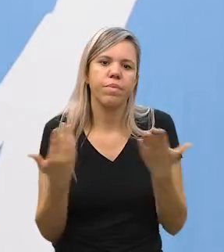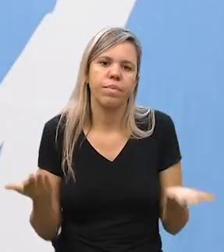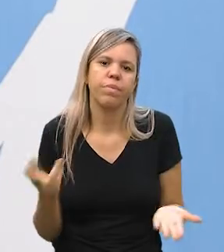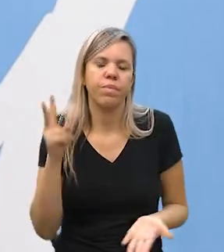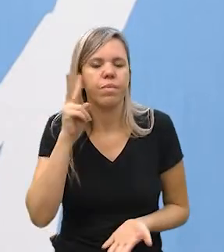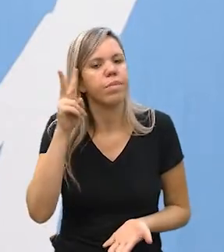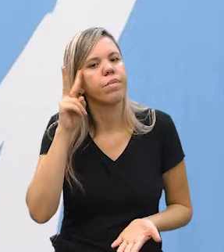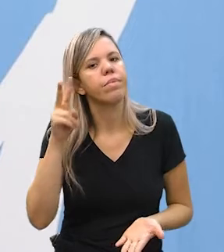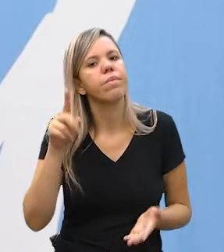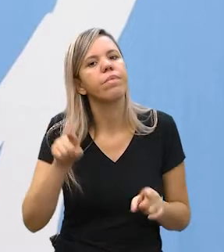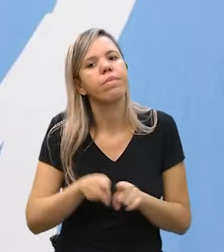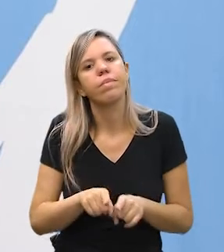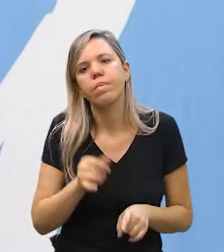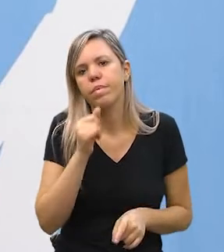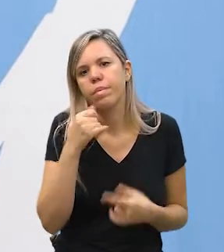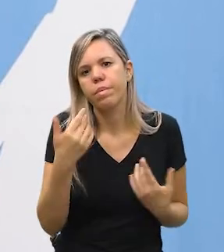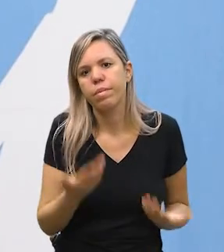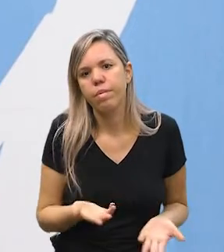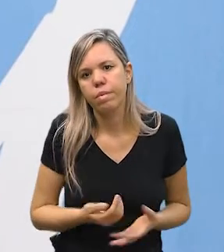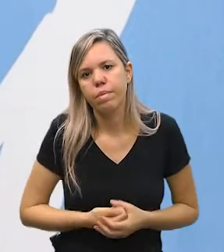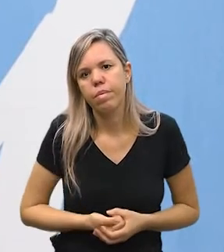que lembra também, de certa maneira,